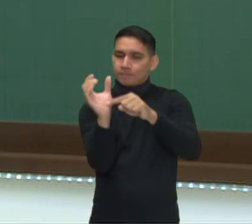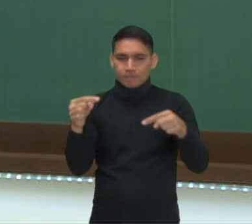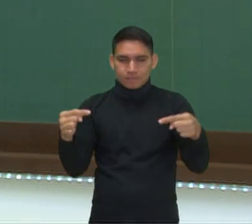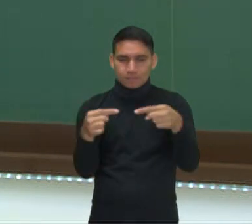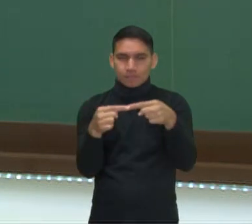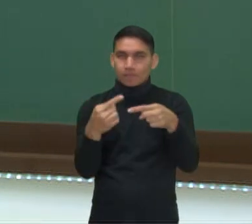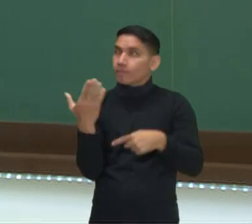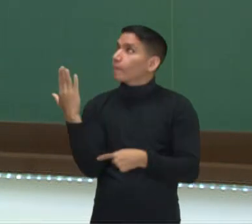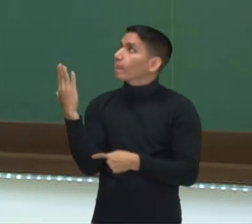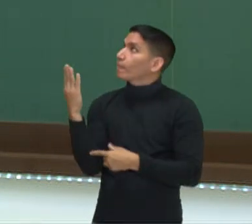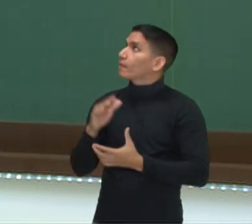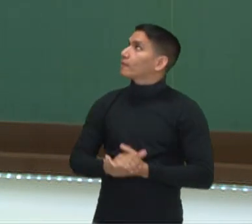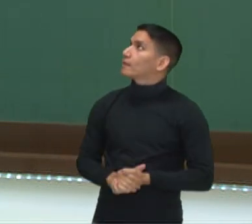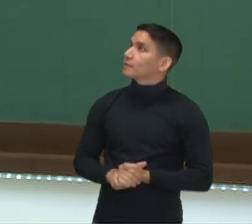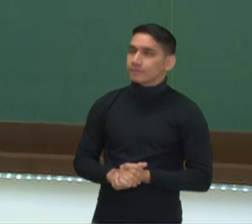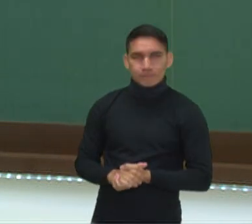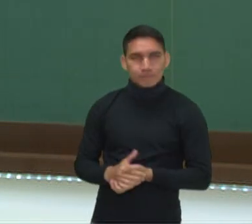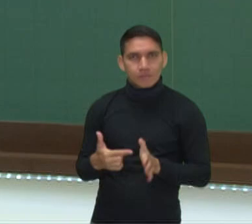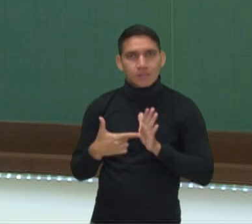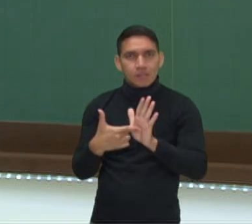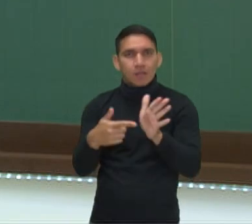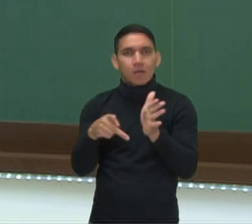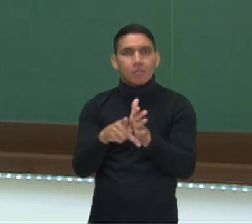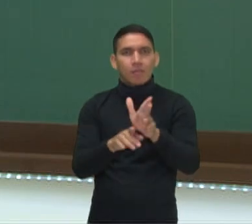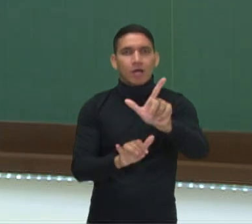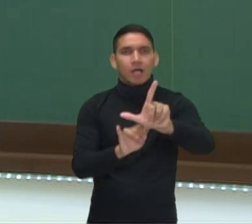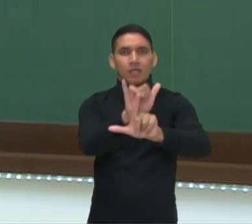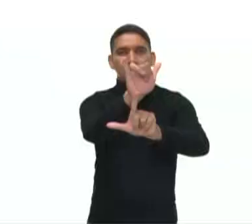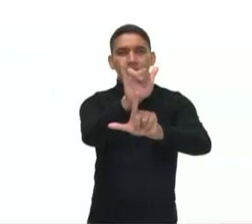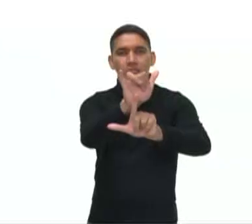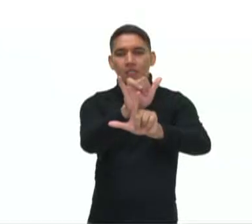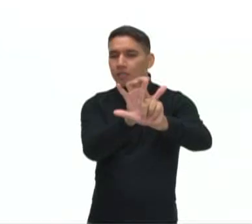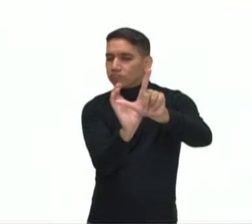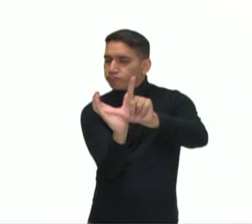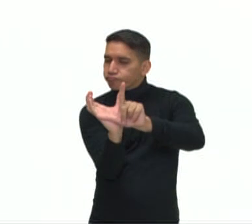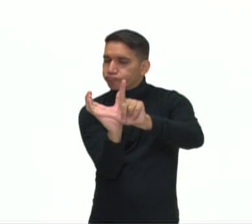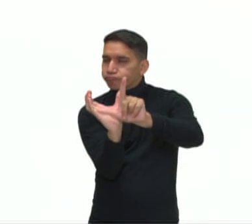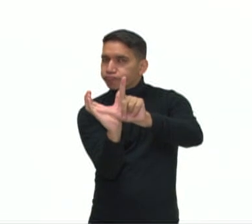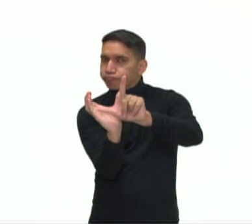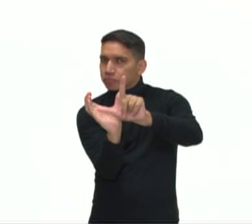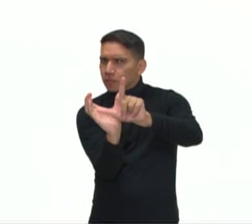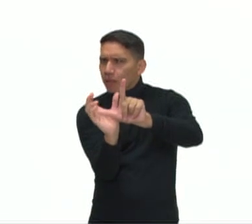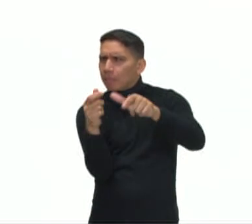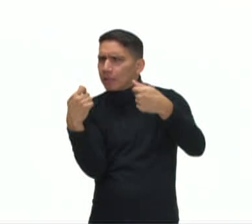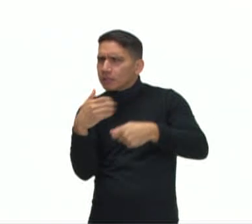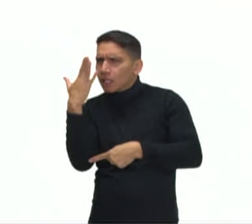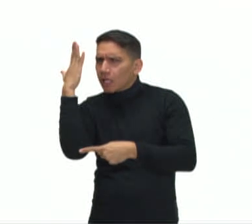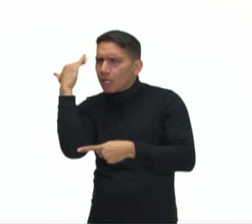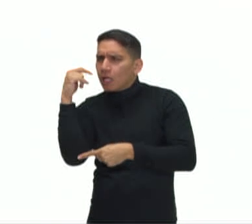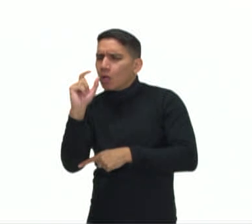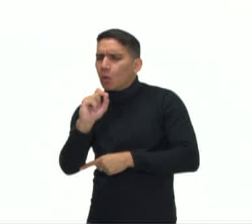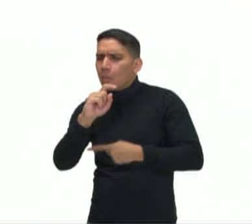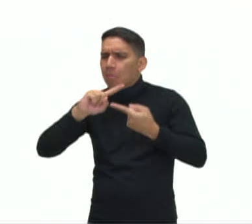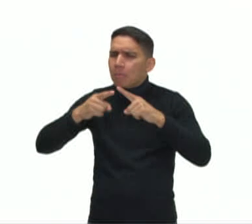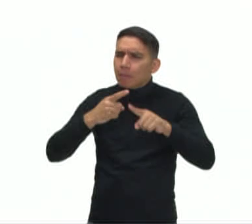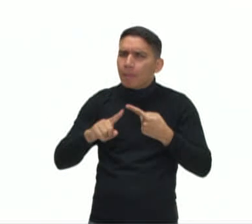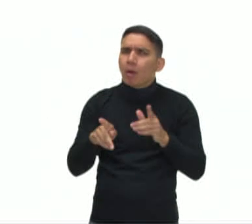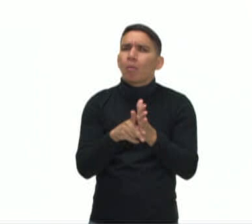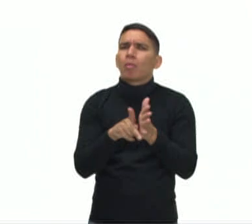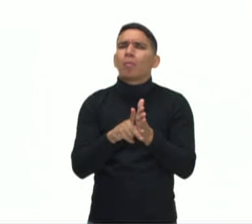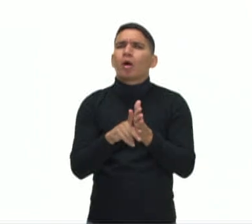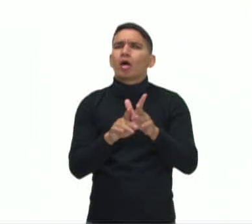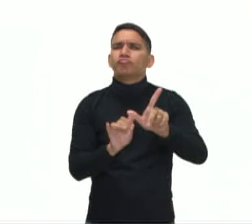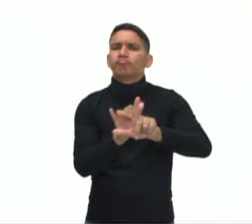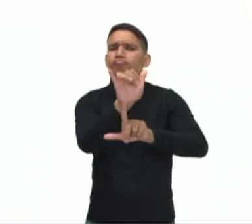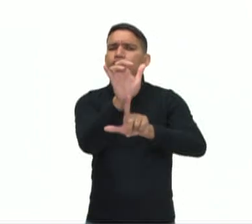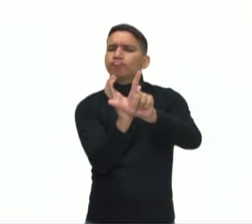o valor mínimo representado pelo y vértice. Então, nós precisamos calcular as coordenadas do vértice,